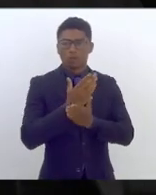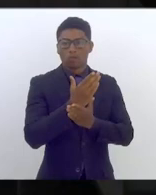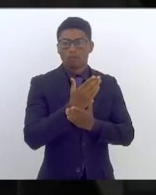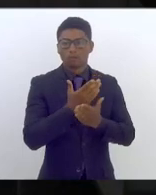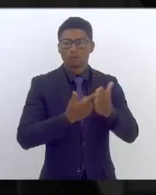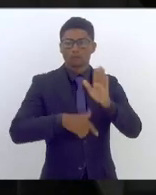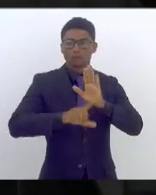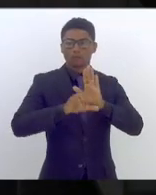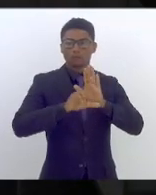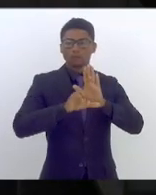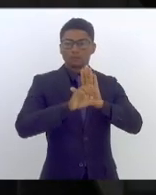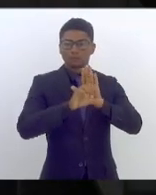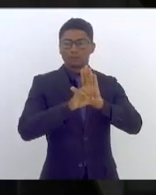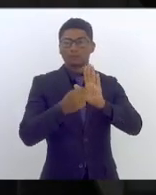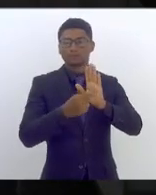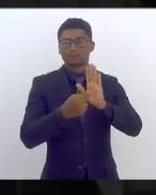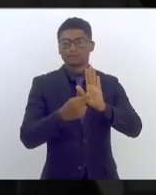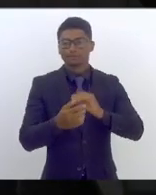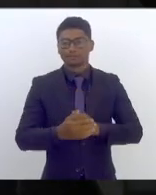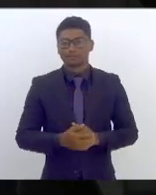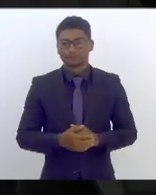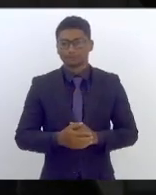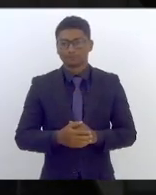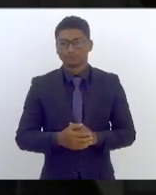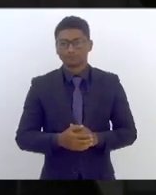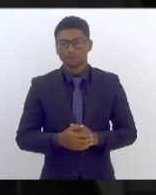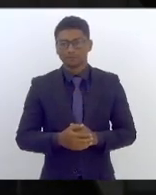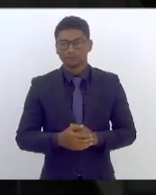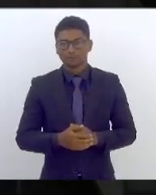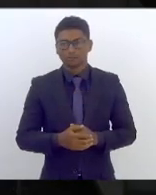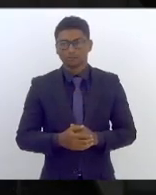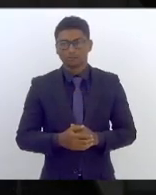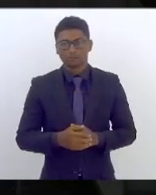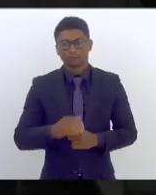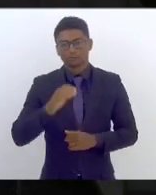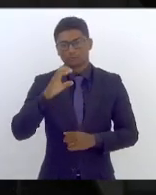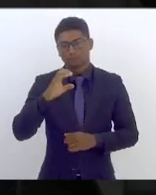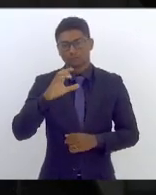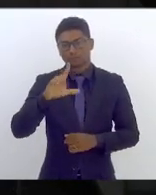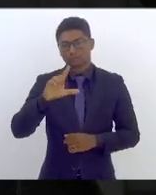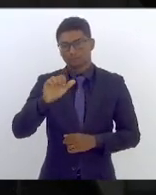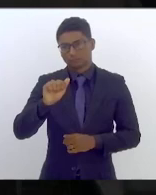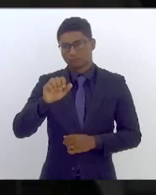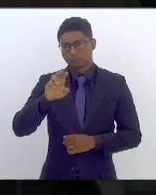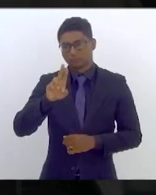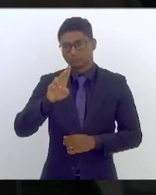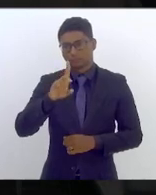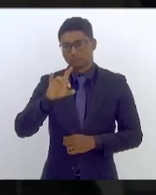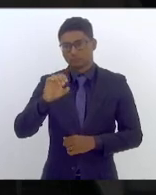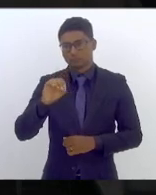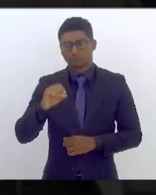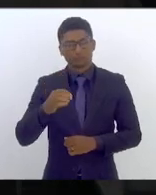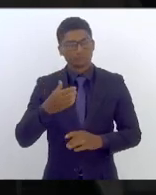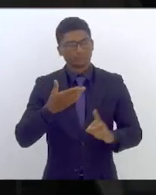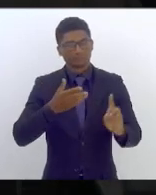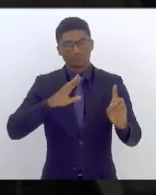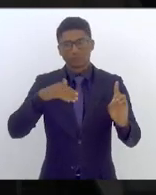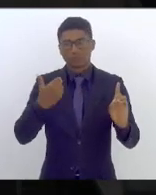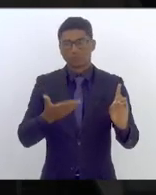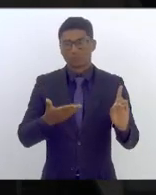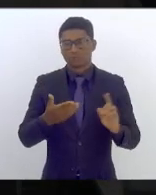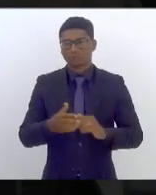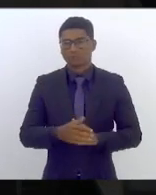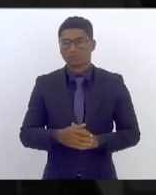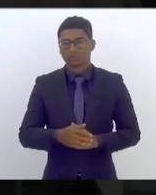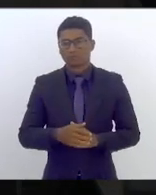amizade que nos une e finalmente Cláudio Henrique da Cruz Viana está sendo homenageado eu diria